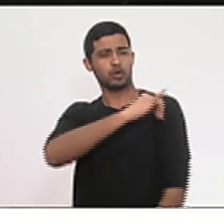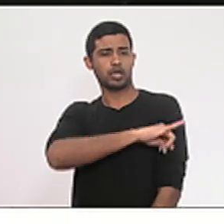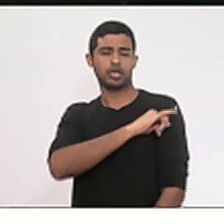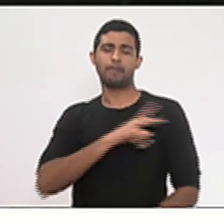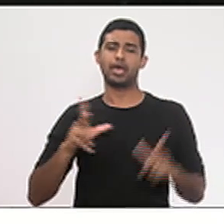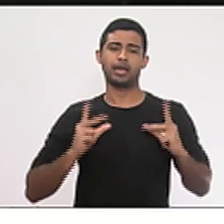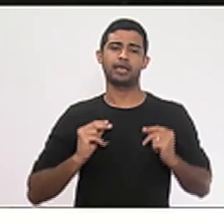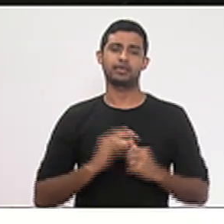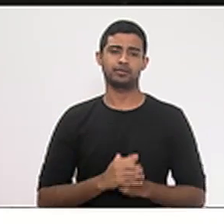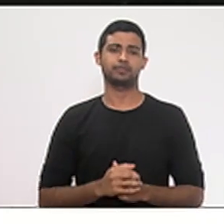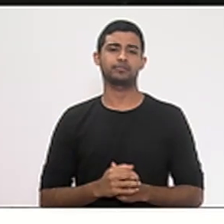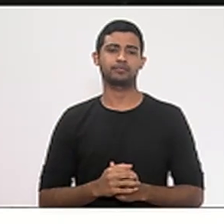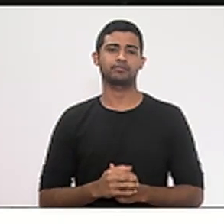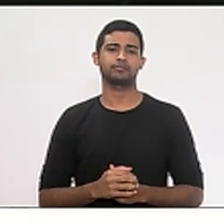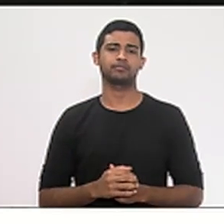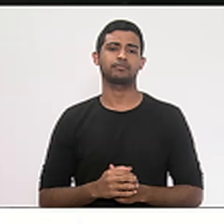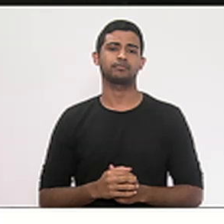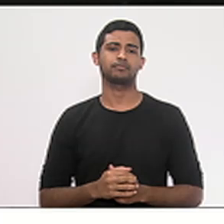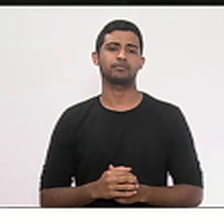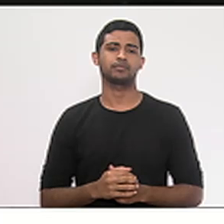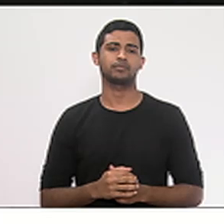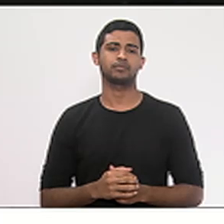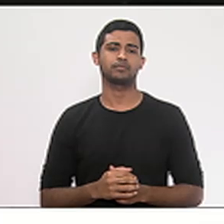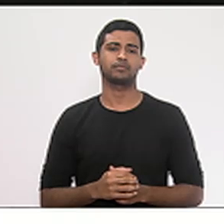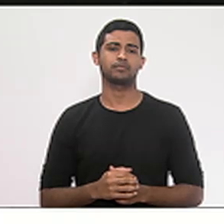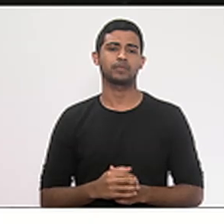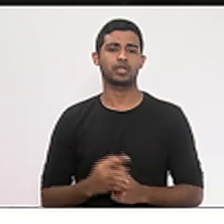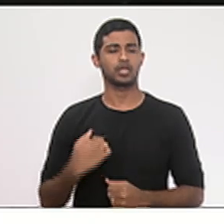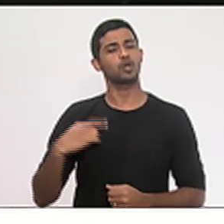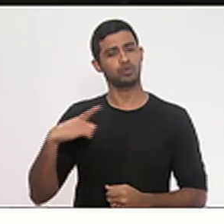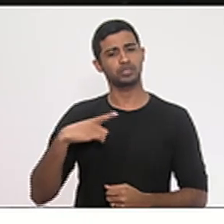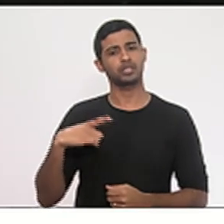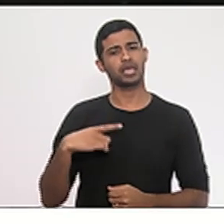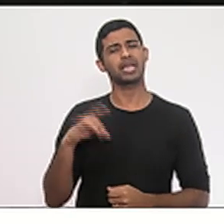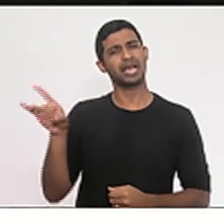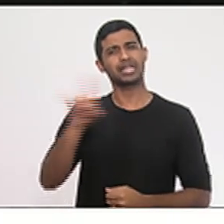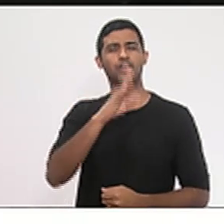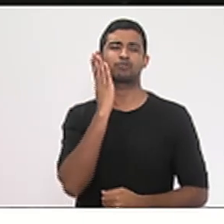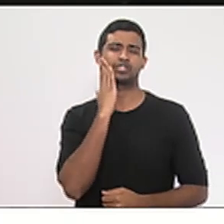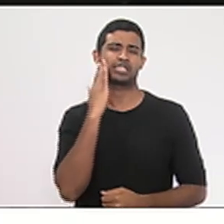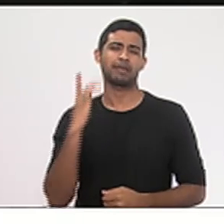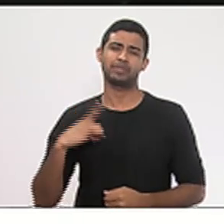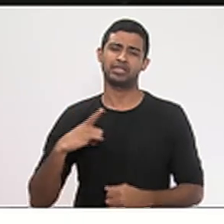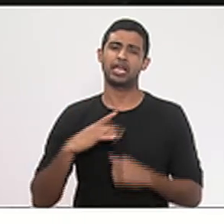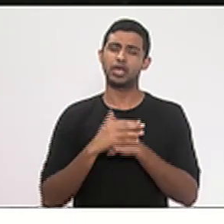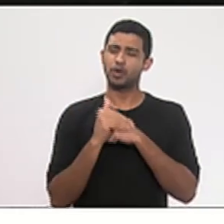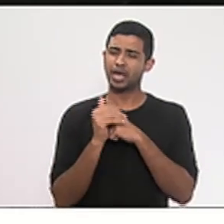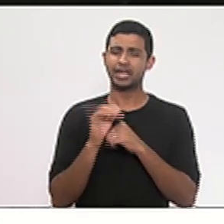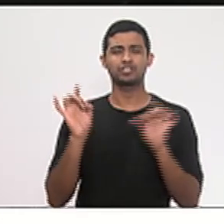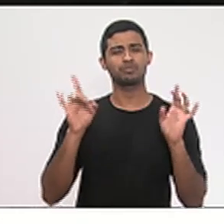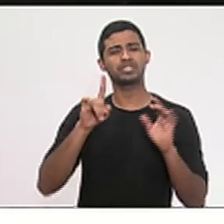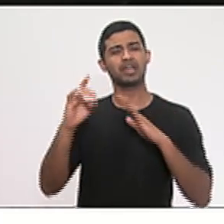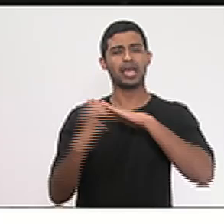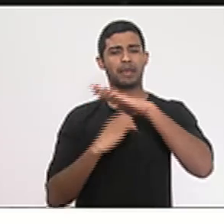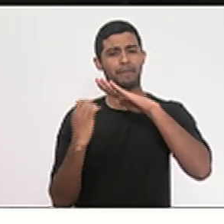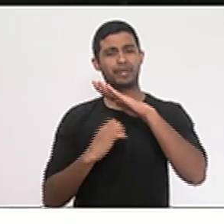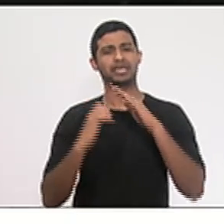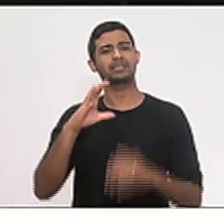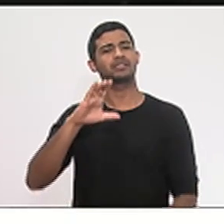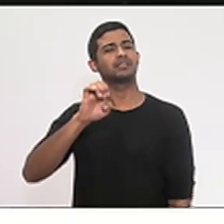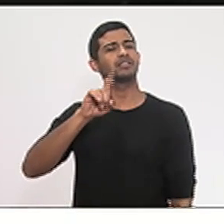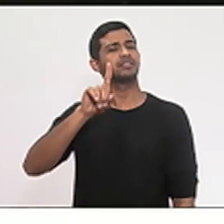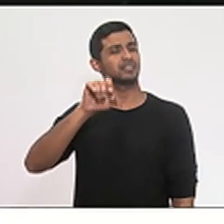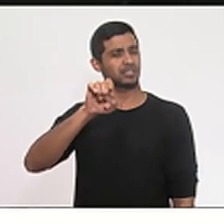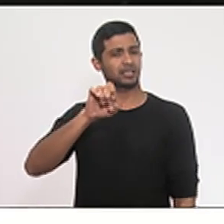merece. Eu tenho, como todos acho que já devem saber, um carinho especial pela SEDAI, que eu sou